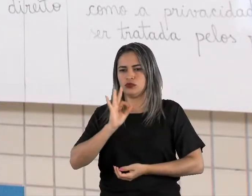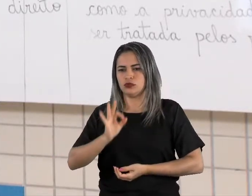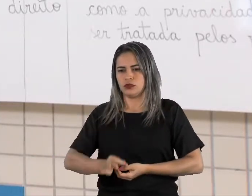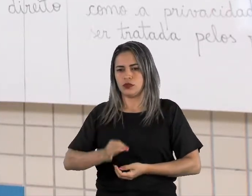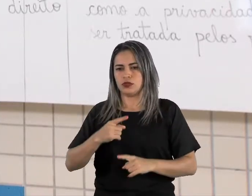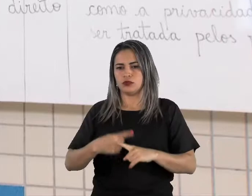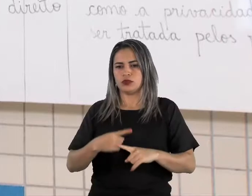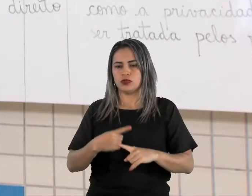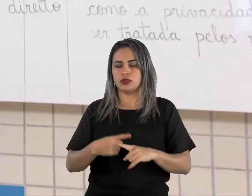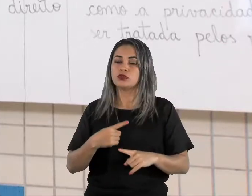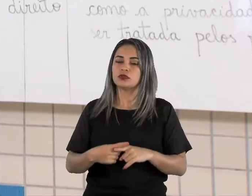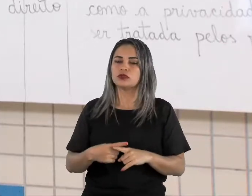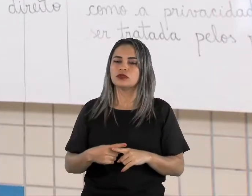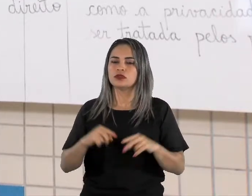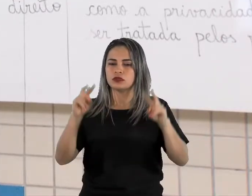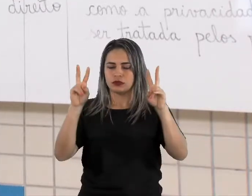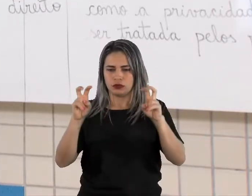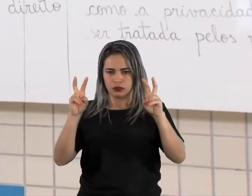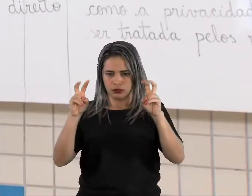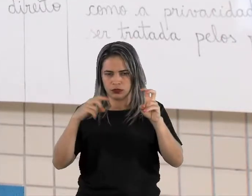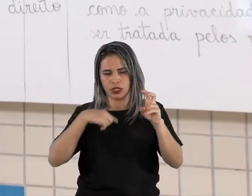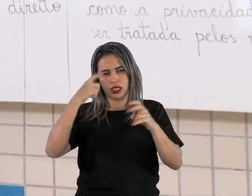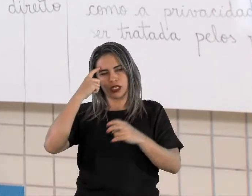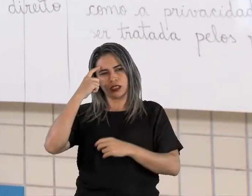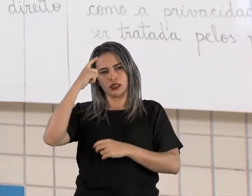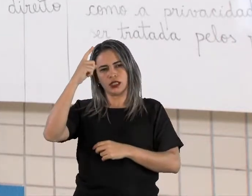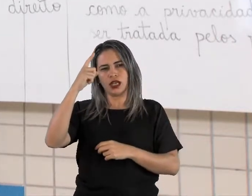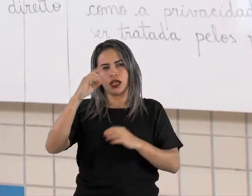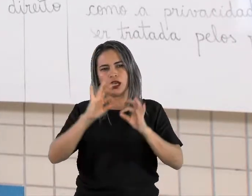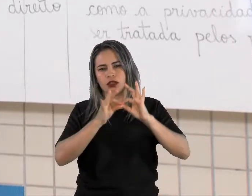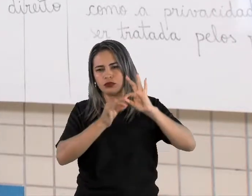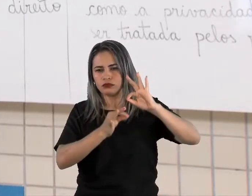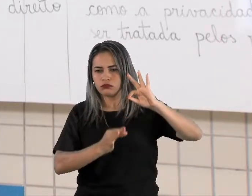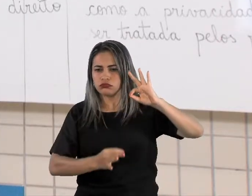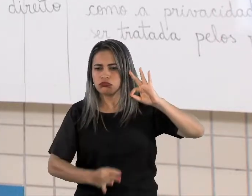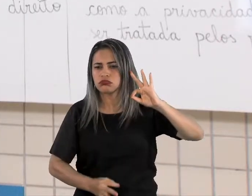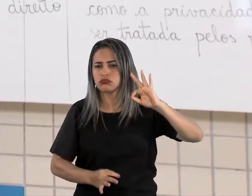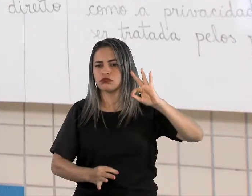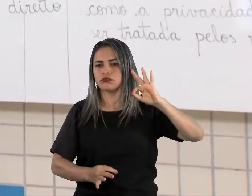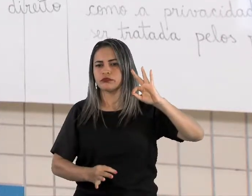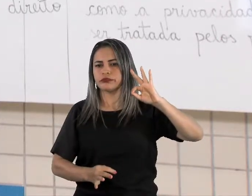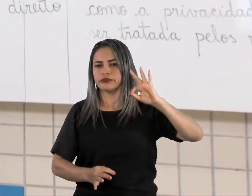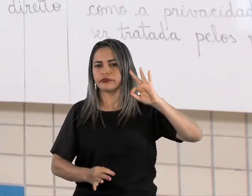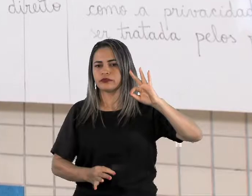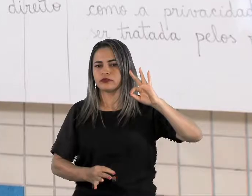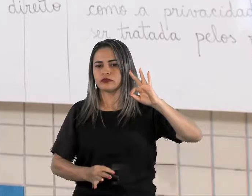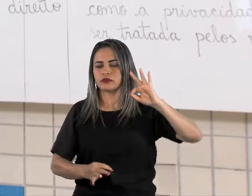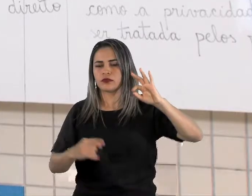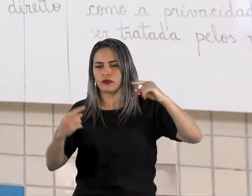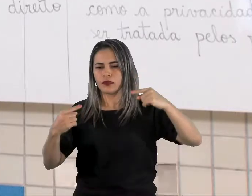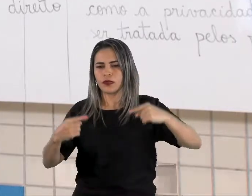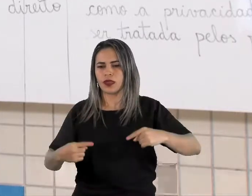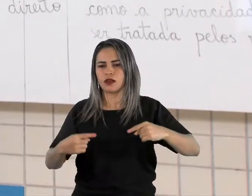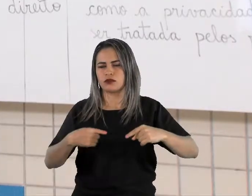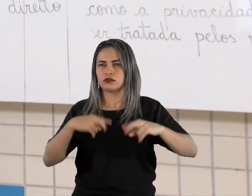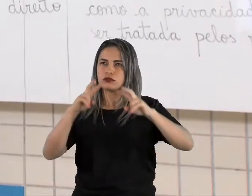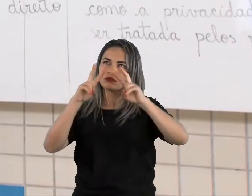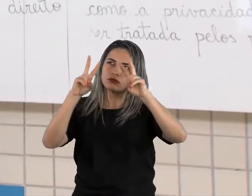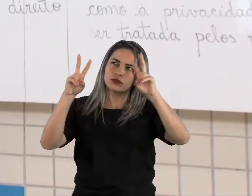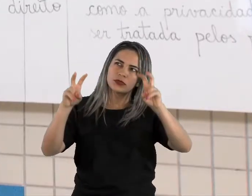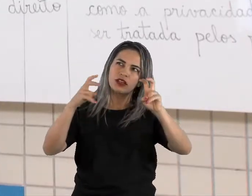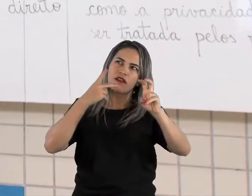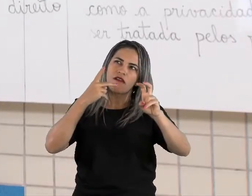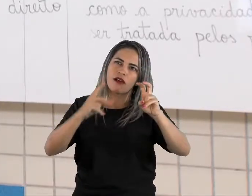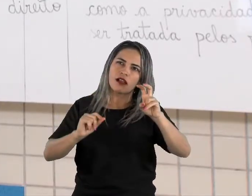título ele vem trazer a ideia que vai ser defendida. Logicamente, pelo título você já tem do que ele vai falar. Ele